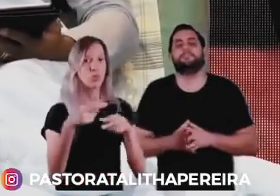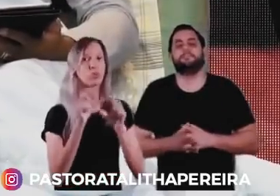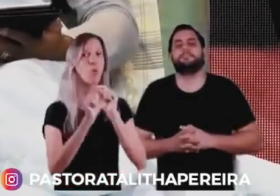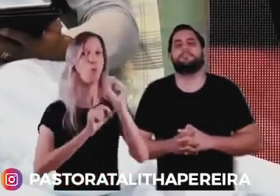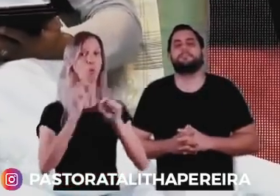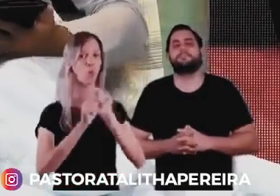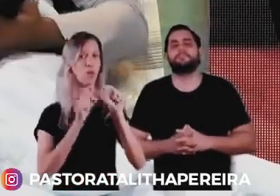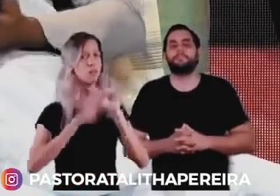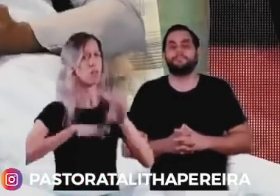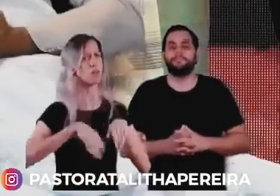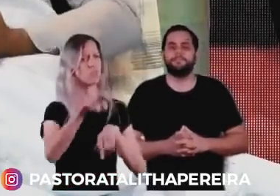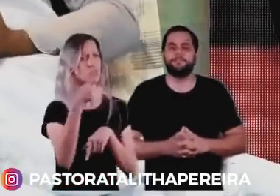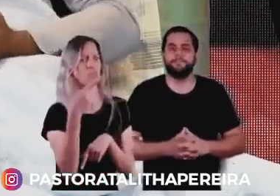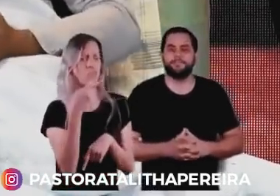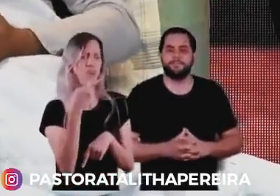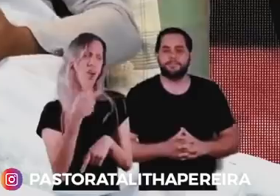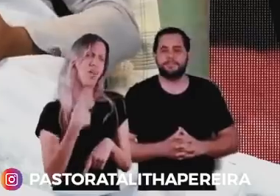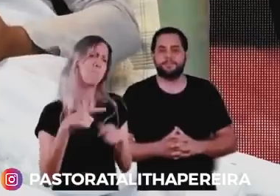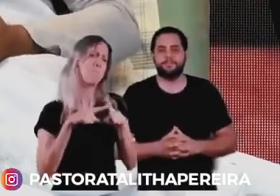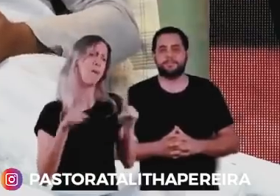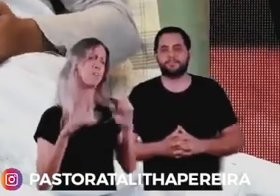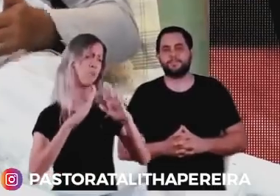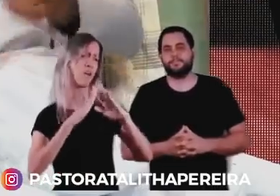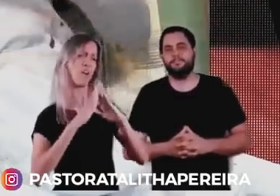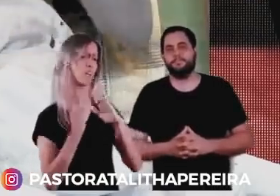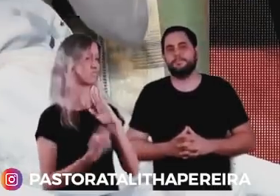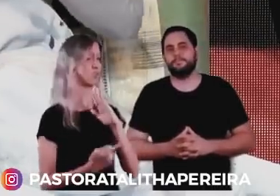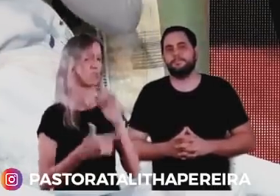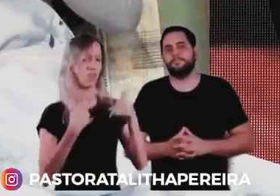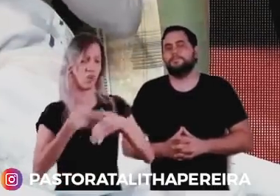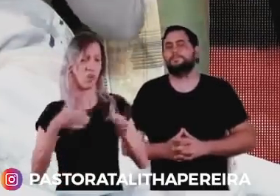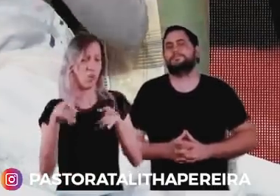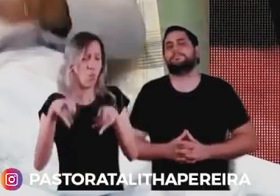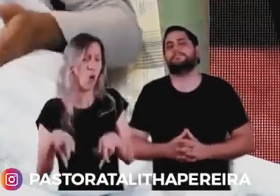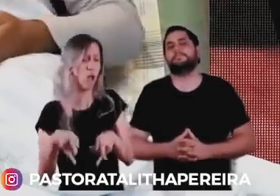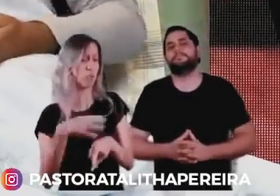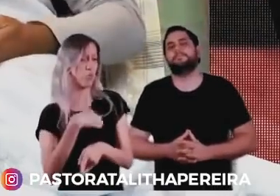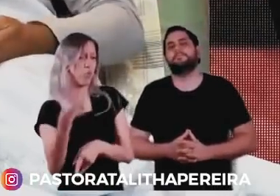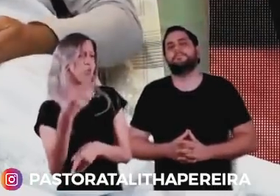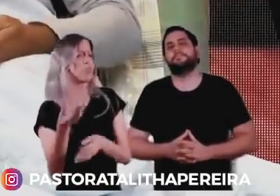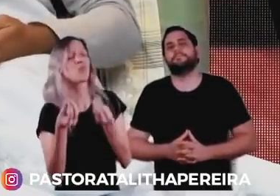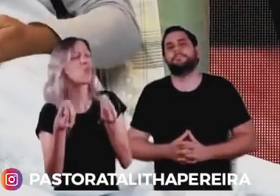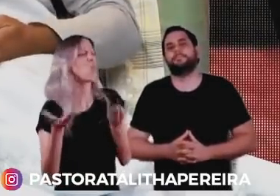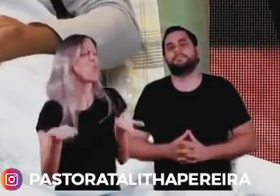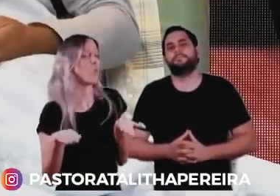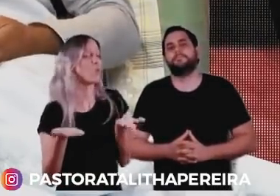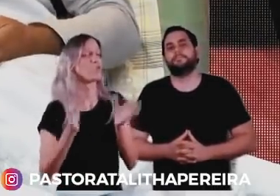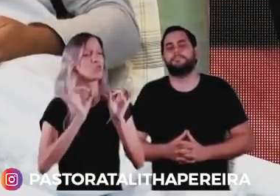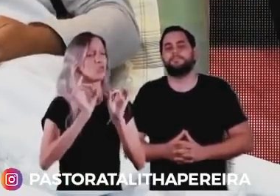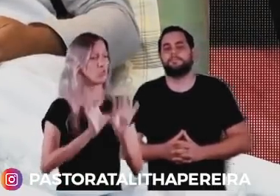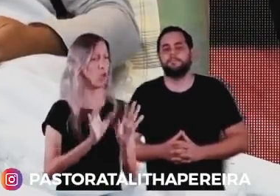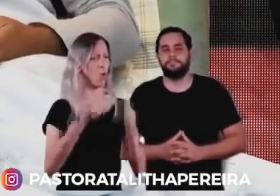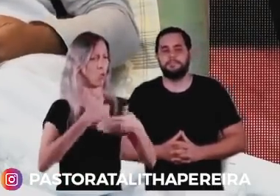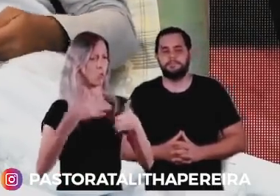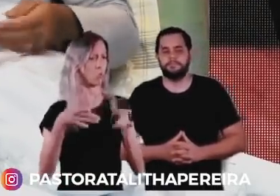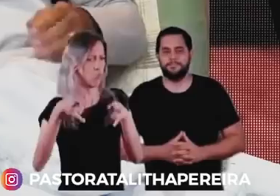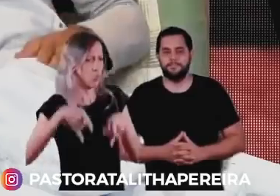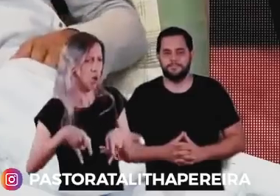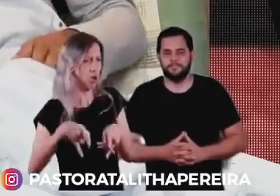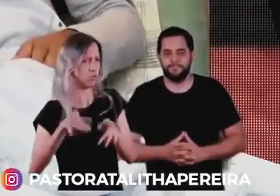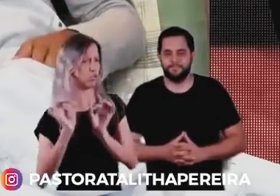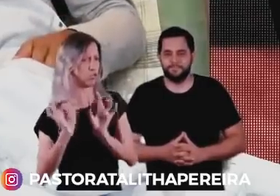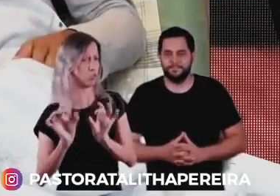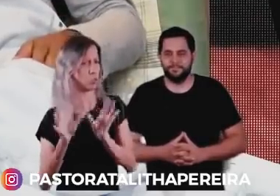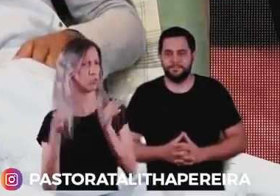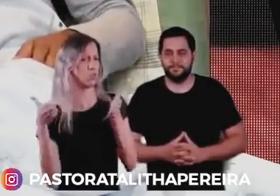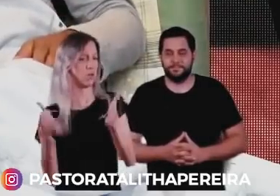dizendo assim, pastor, eu moro numa casa onde não tem como colocar um quarto para o meu filho. Gente, não é questão de você ter um quarto exclusivo para o